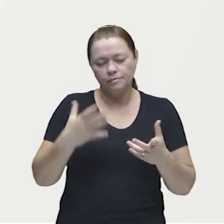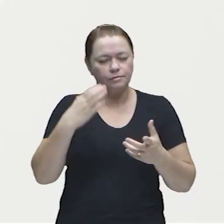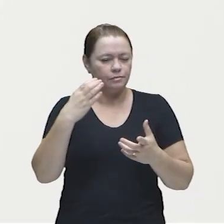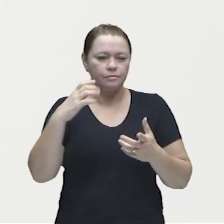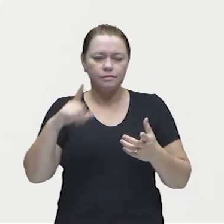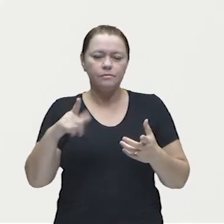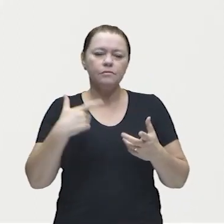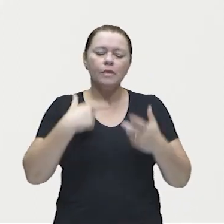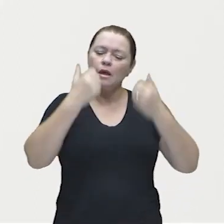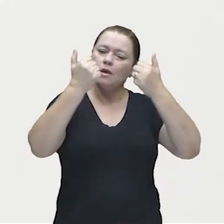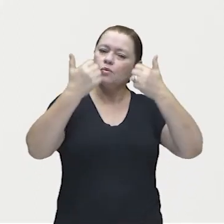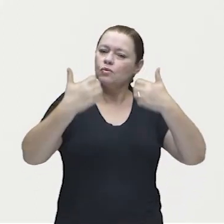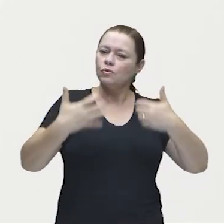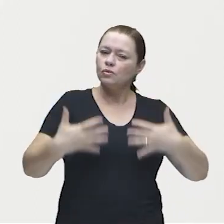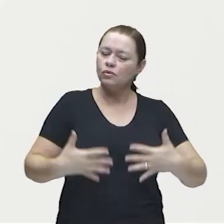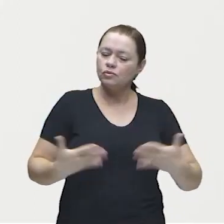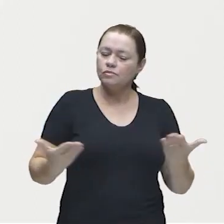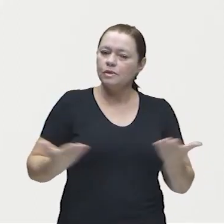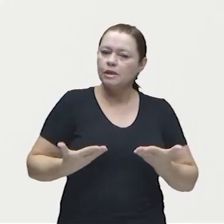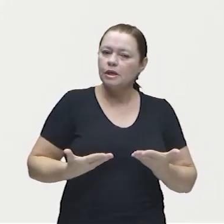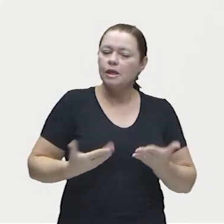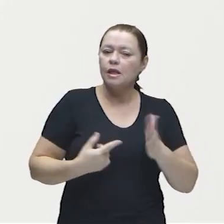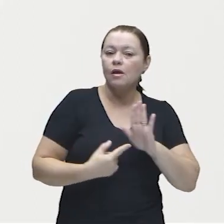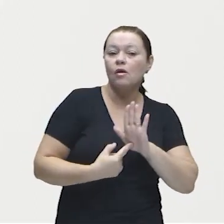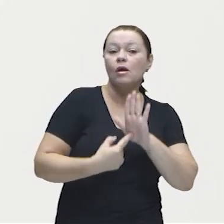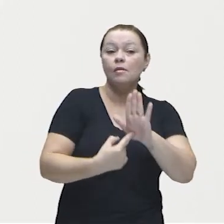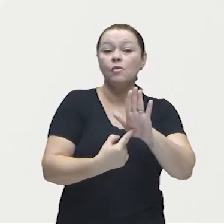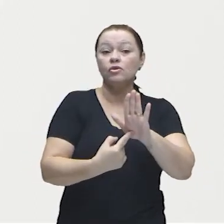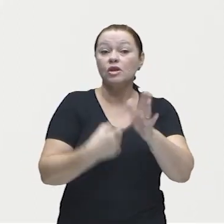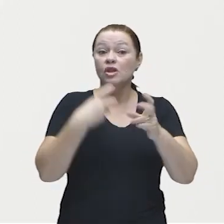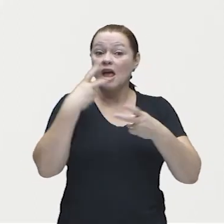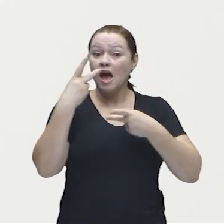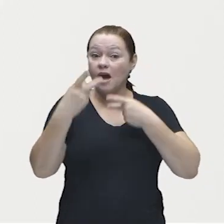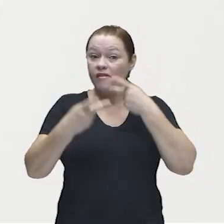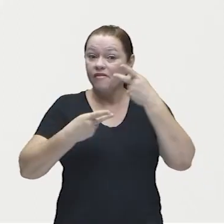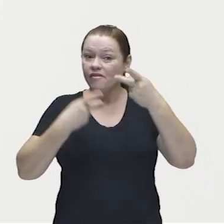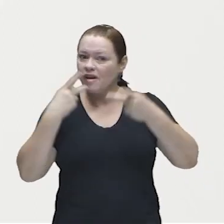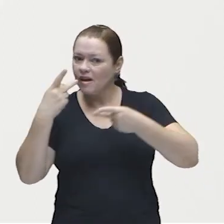estamos falando, nos referindo à linguagem oral, quando nós